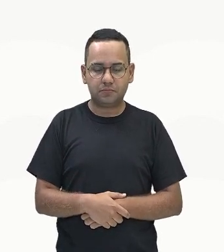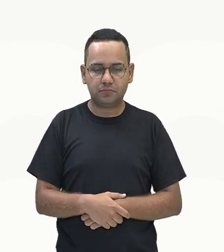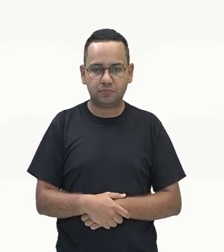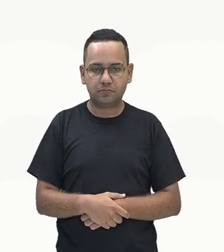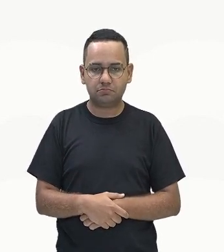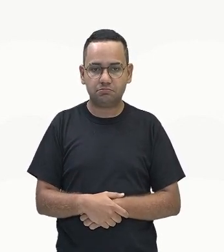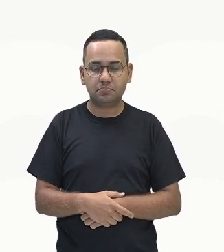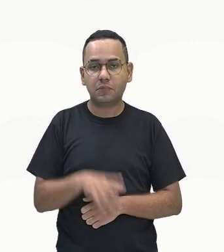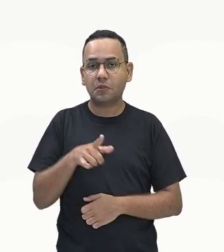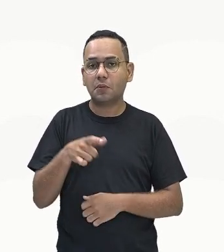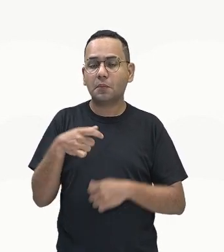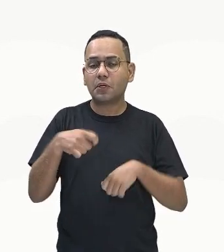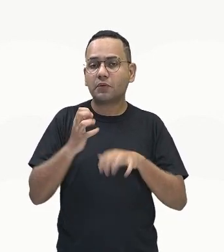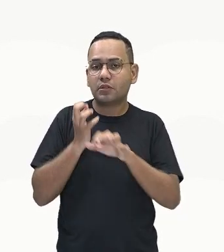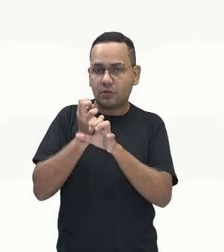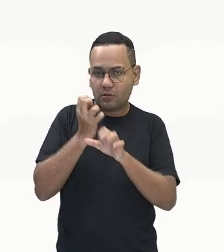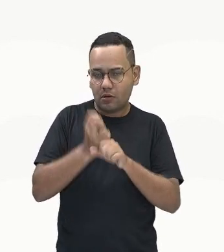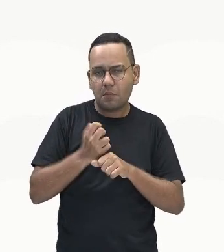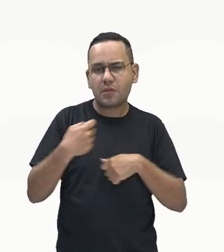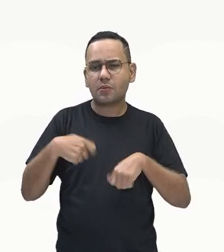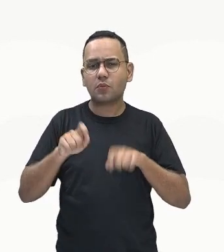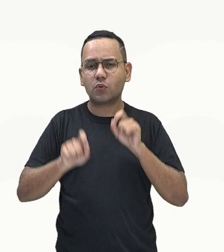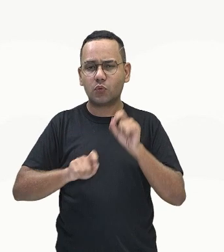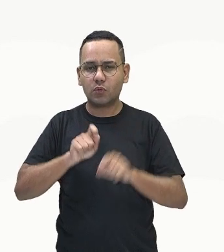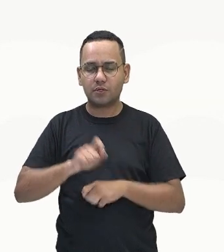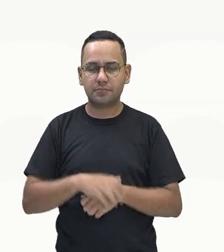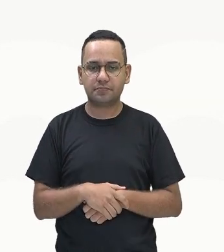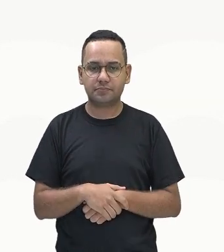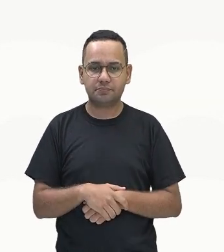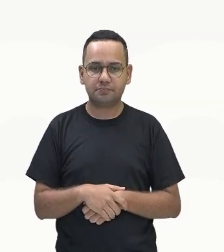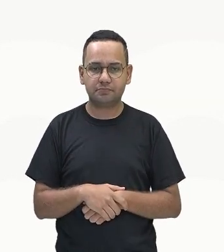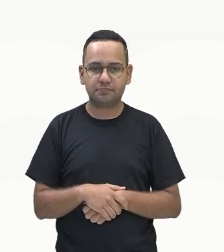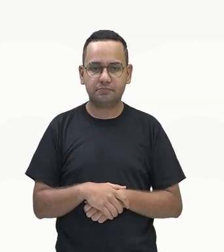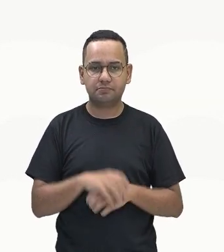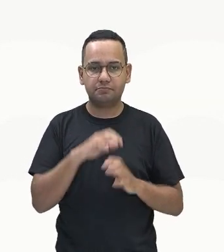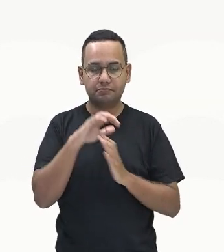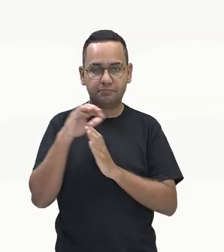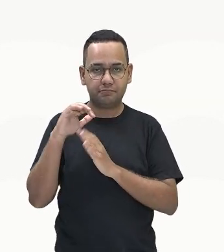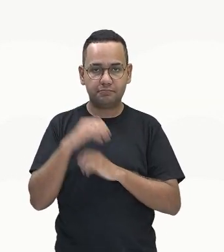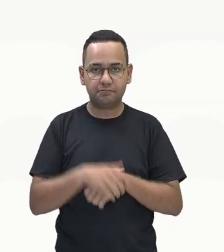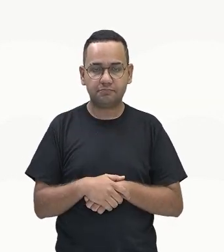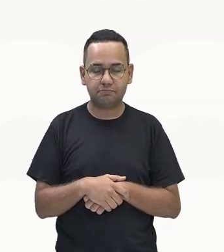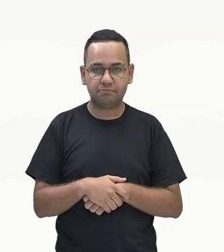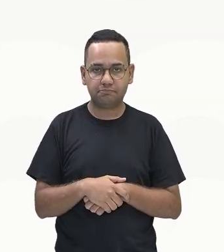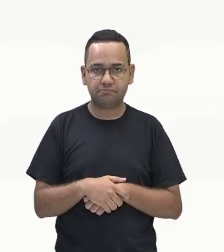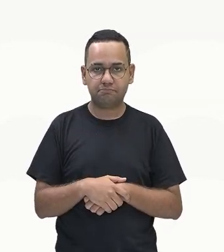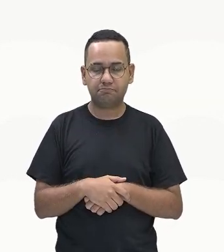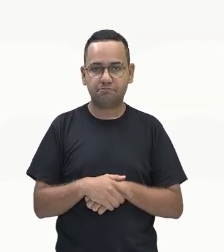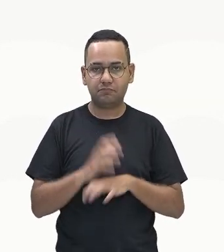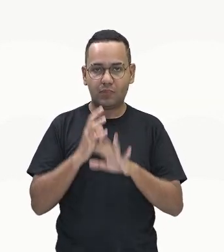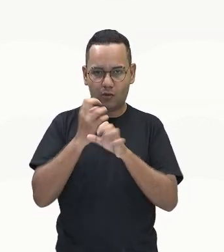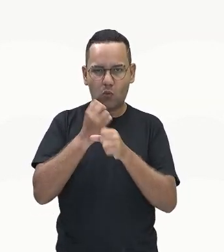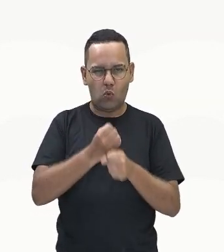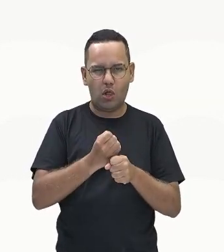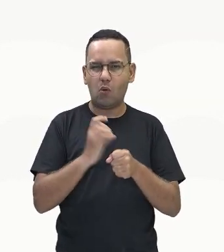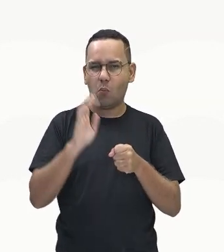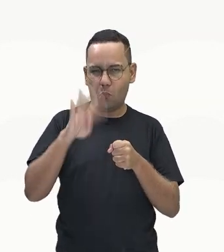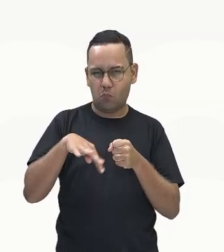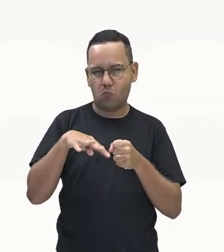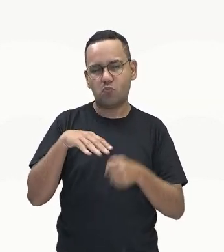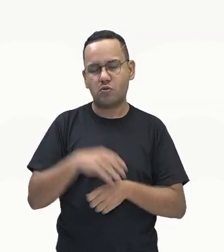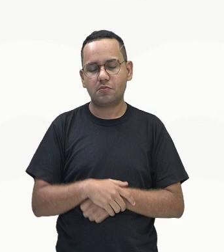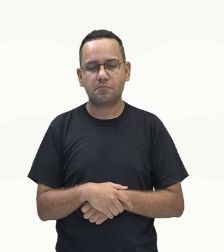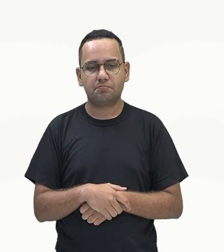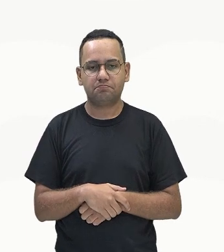cálculo, nós precisamos, então, calcular o montante aí que a gente viu, né? Calculado aí